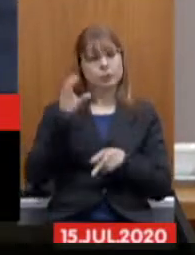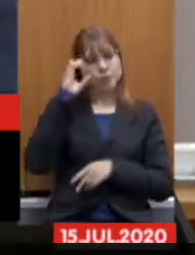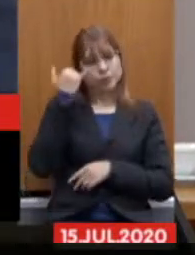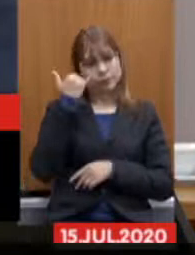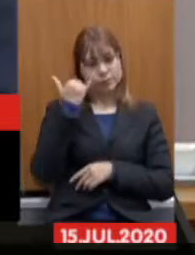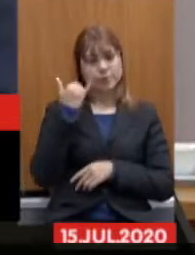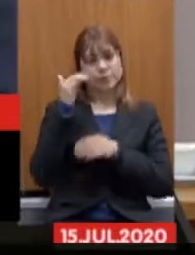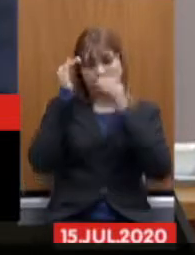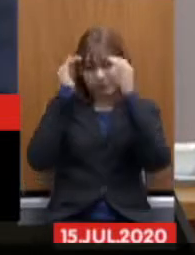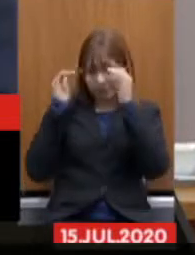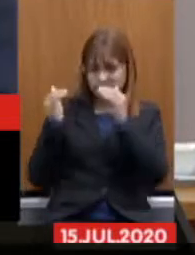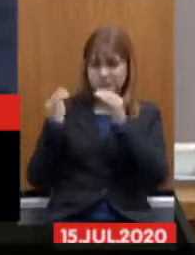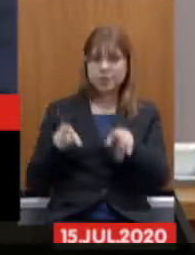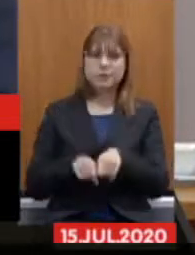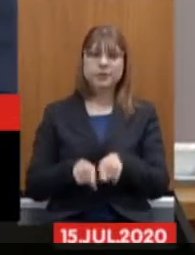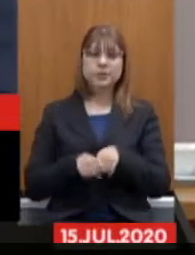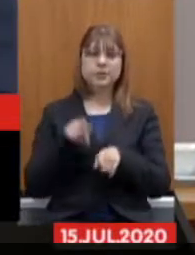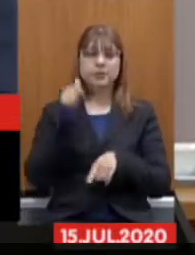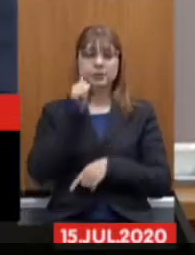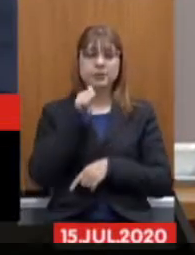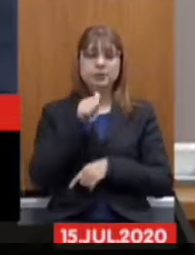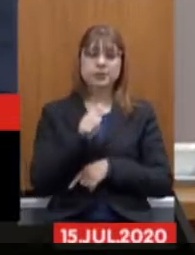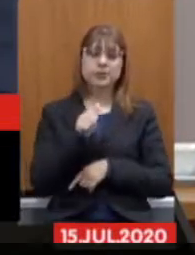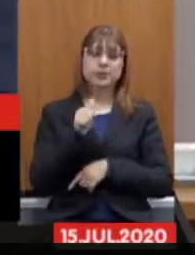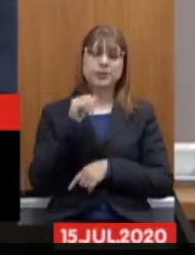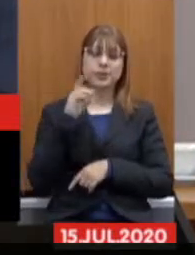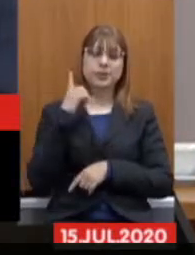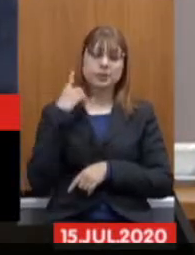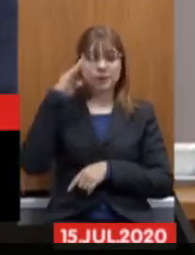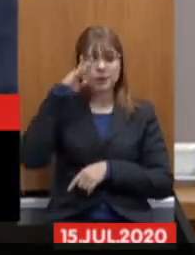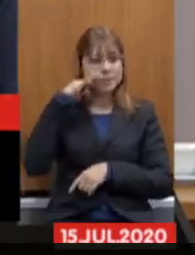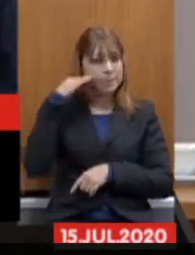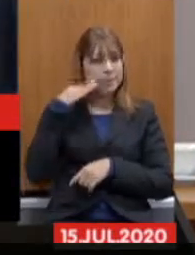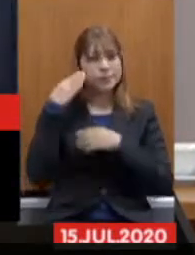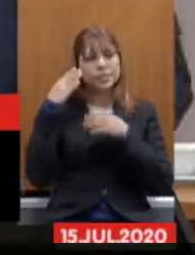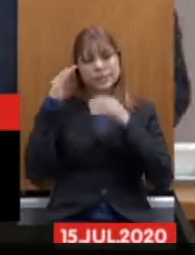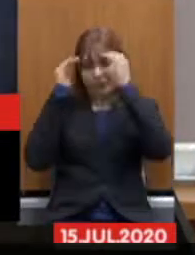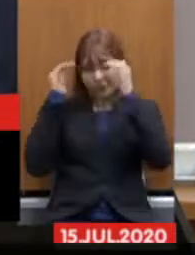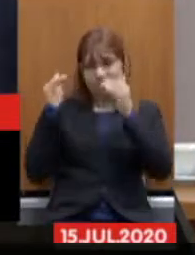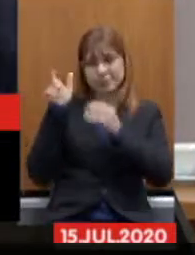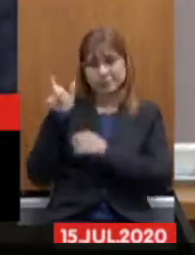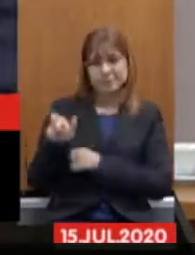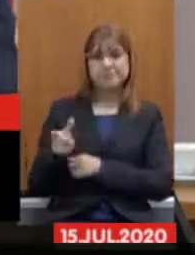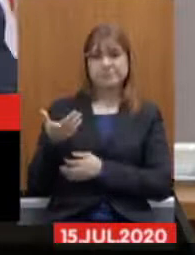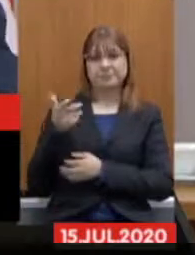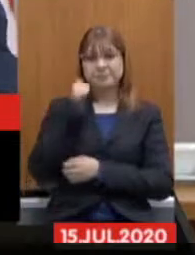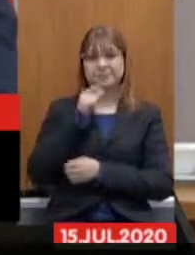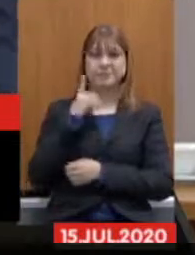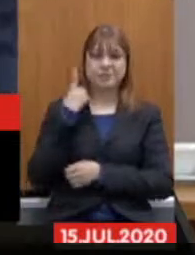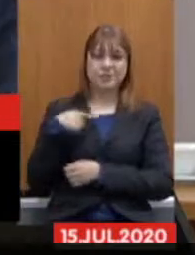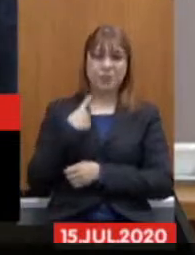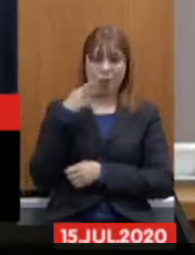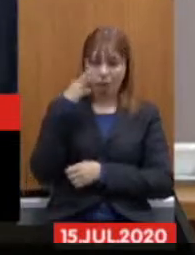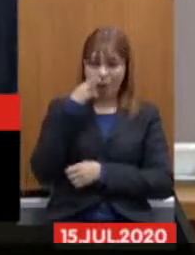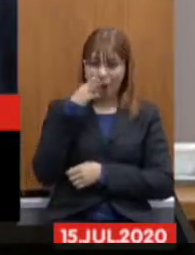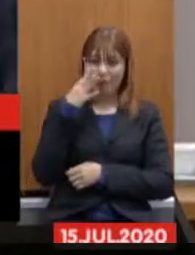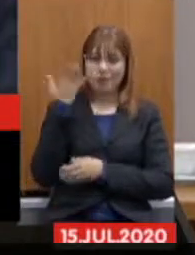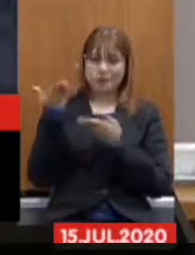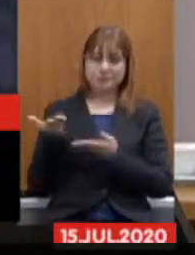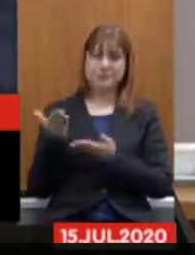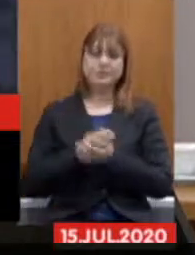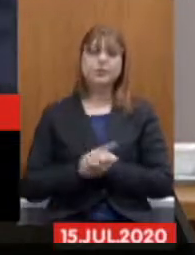respeitos e os meus respeitos a deputada beatriz cerqueira deputado é que muito admiramos aqui na casa bem